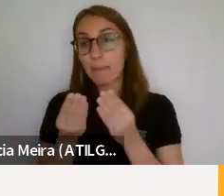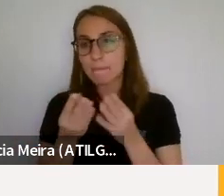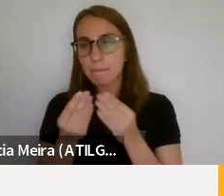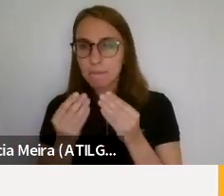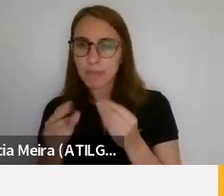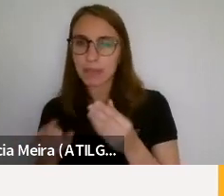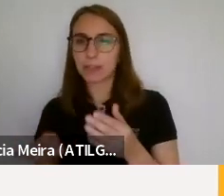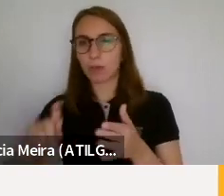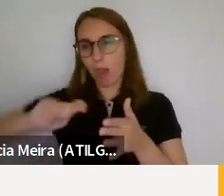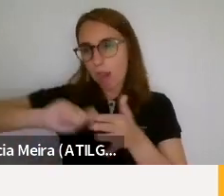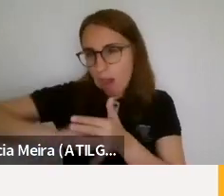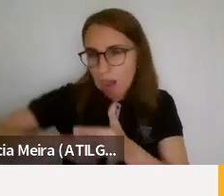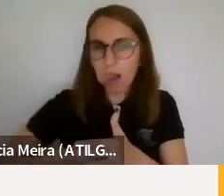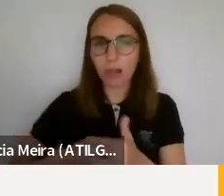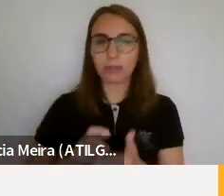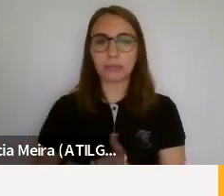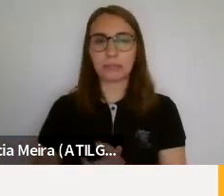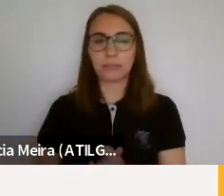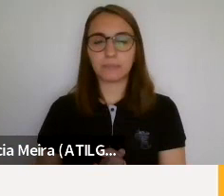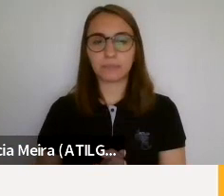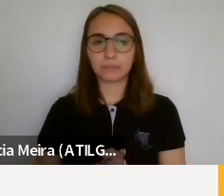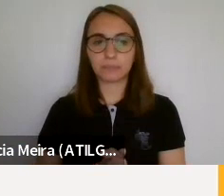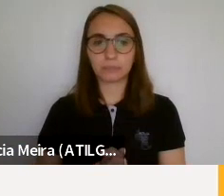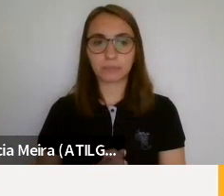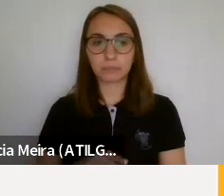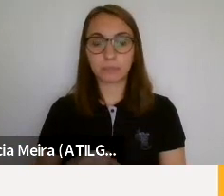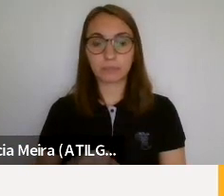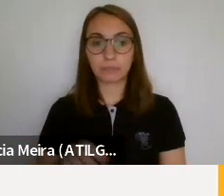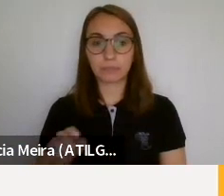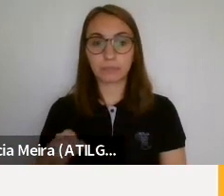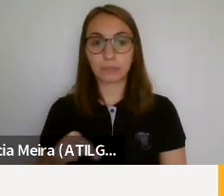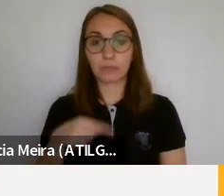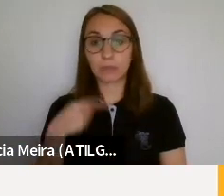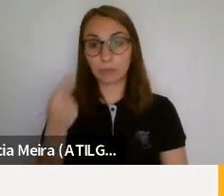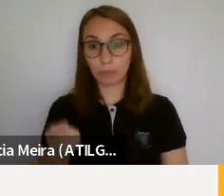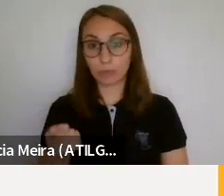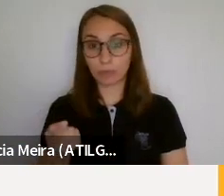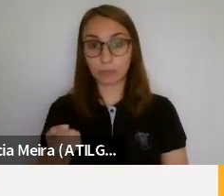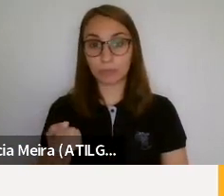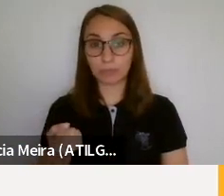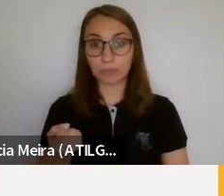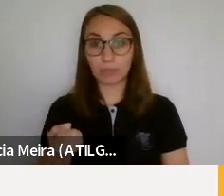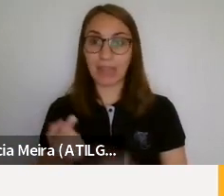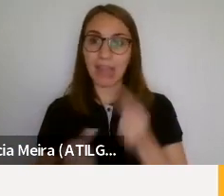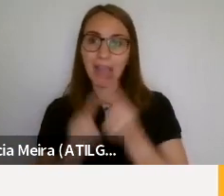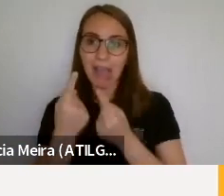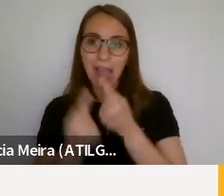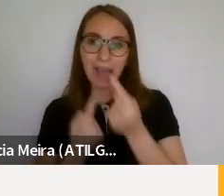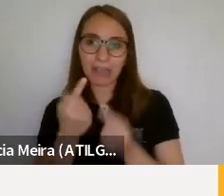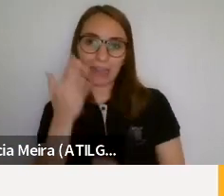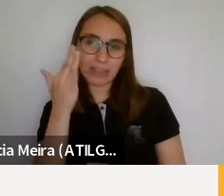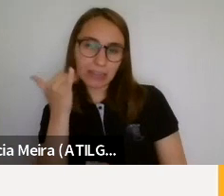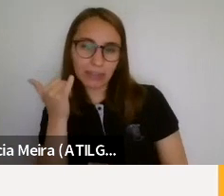íntimos. Aqui também a questão da personificação, não é? De alguém poder-se fazer